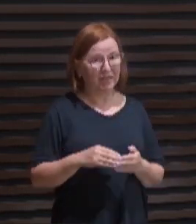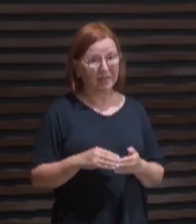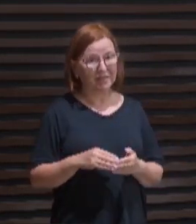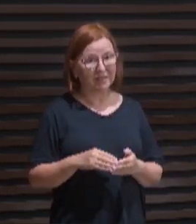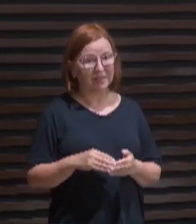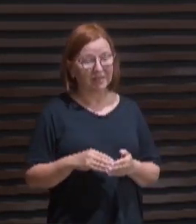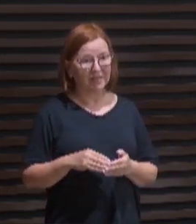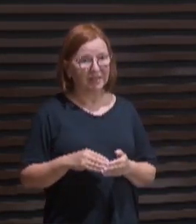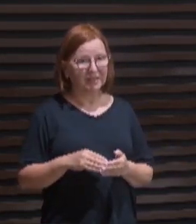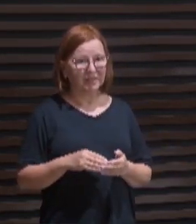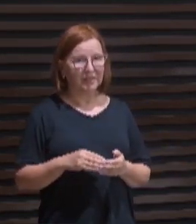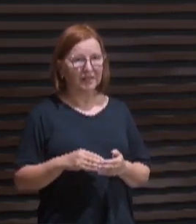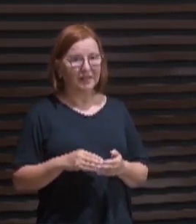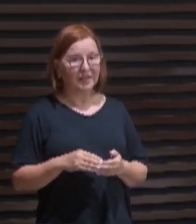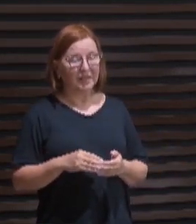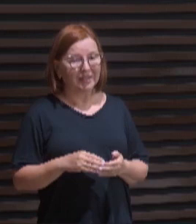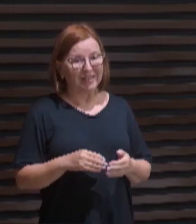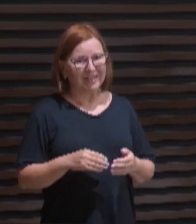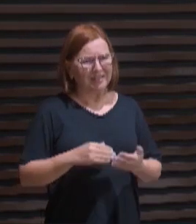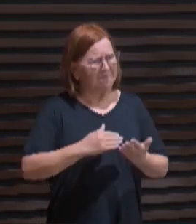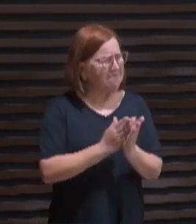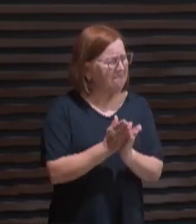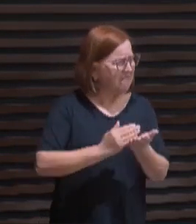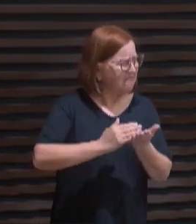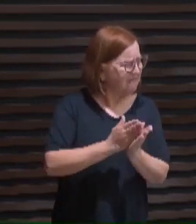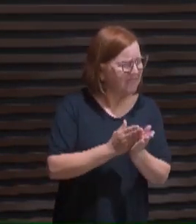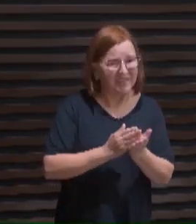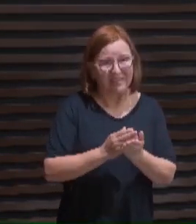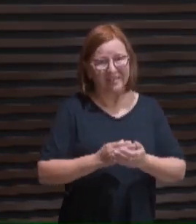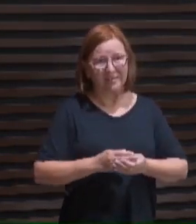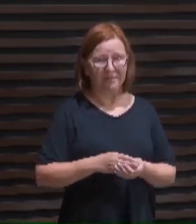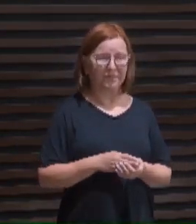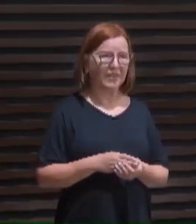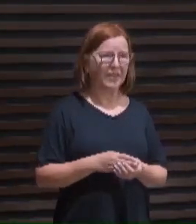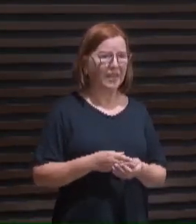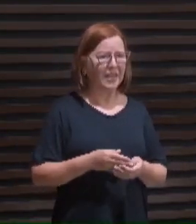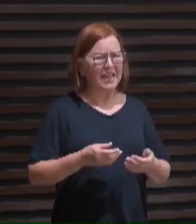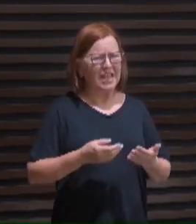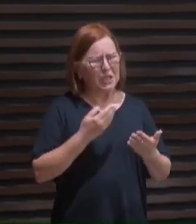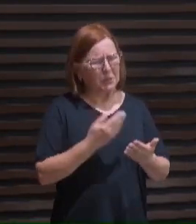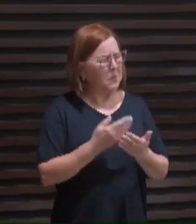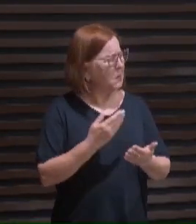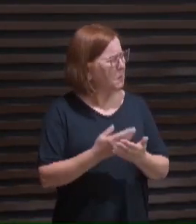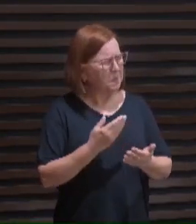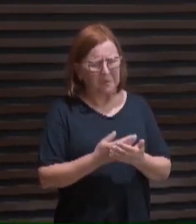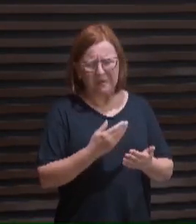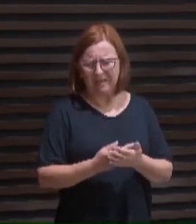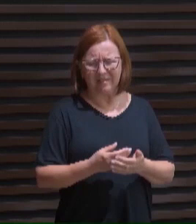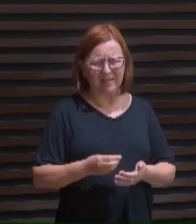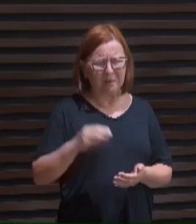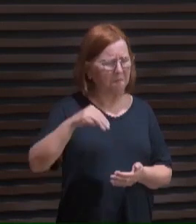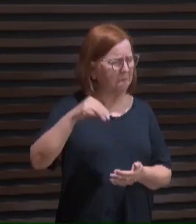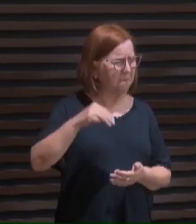não dá conta. Eu quero bacharel não serve, mestrado